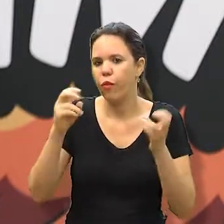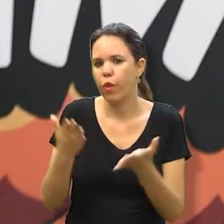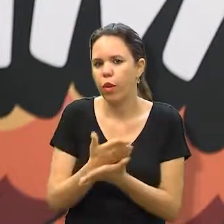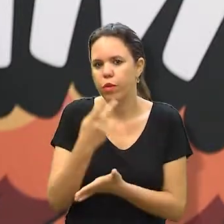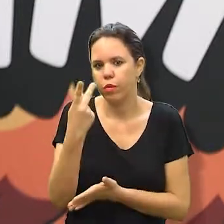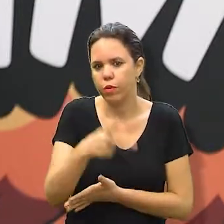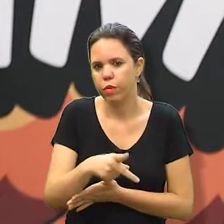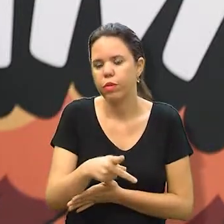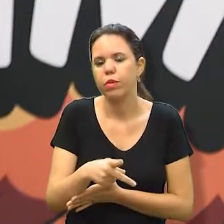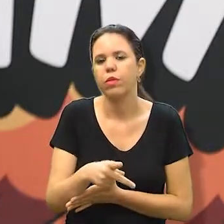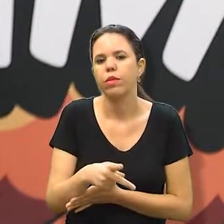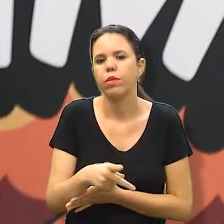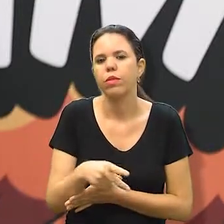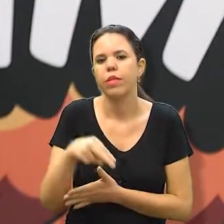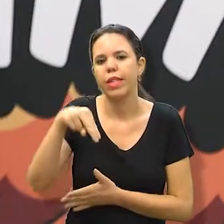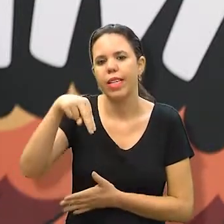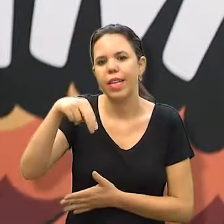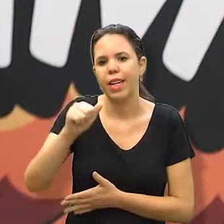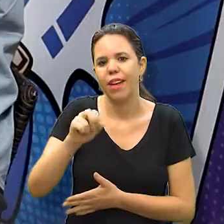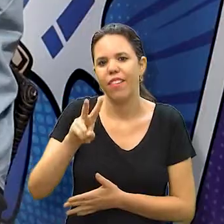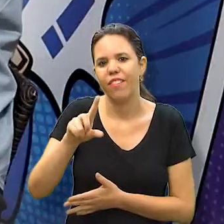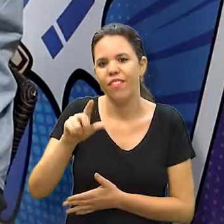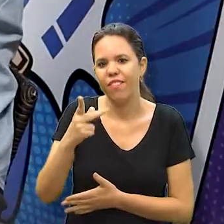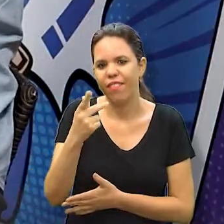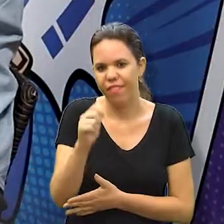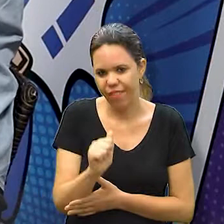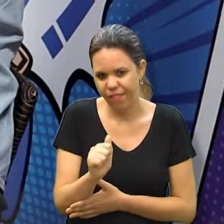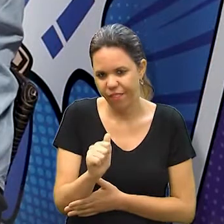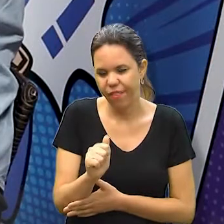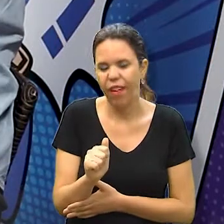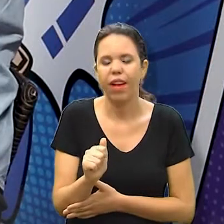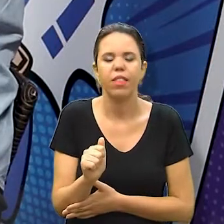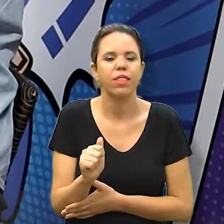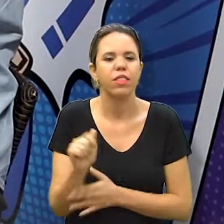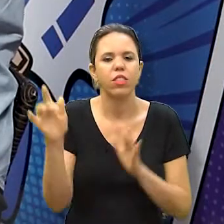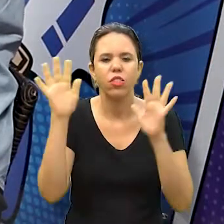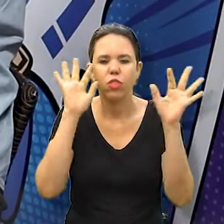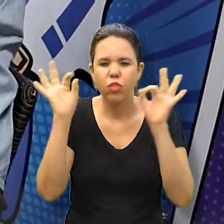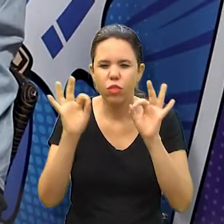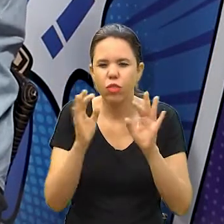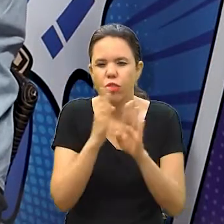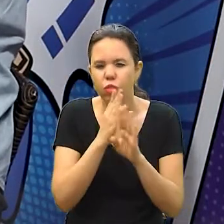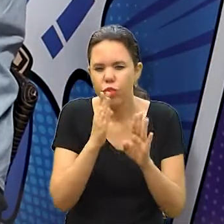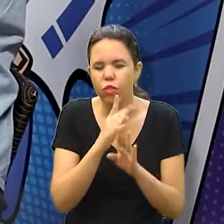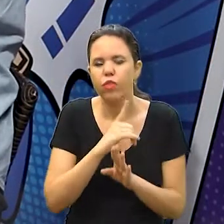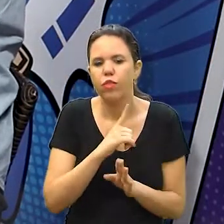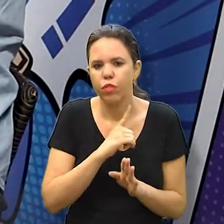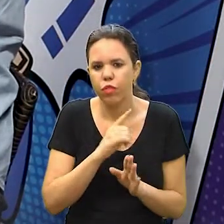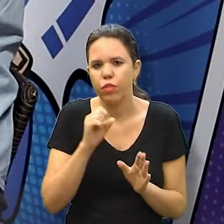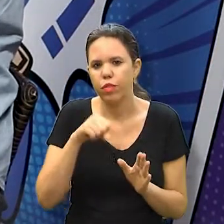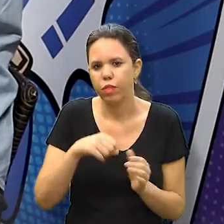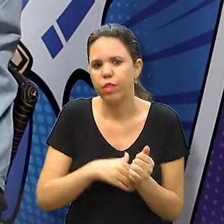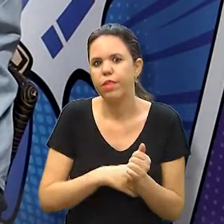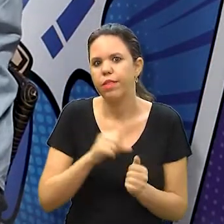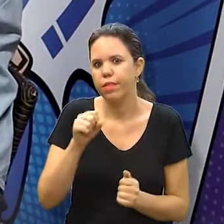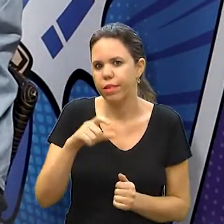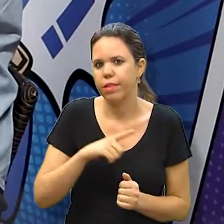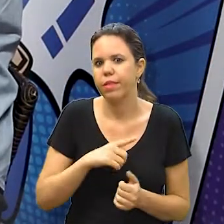o livro dele, Navalhas Pendentes. É uma obra ficcional. Tem muito mistério nessa obra, Paul?